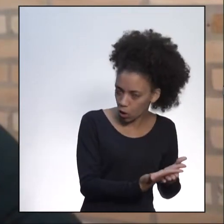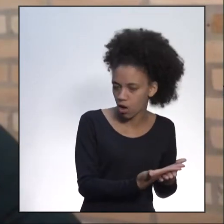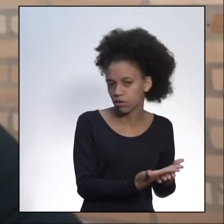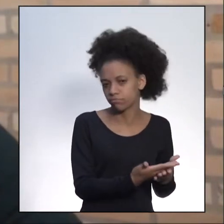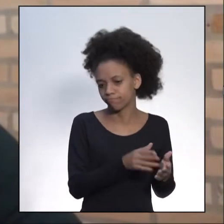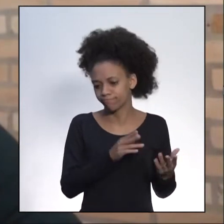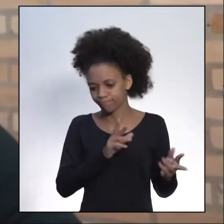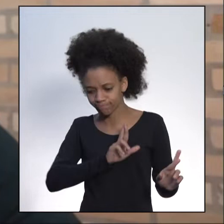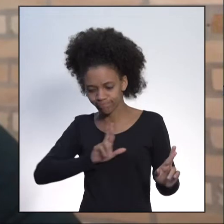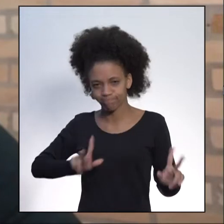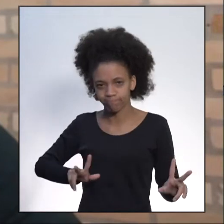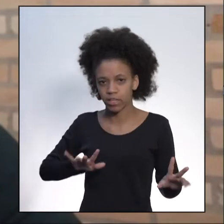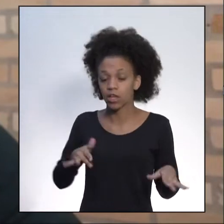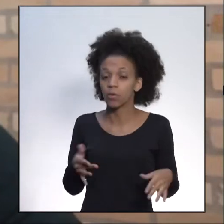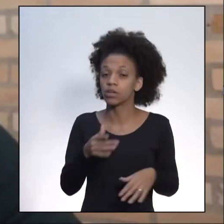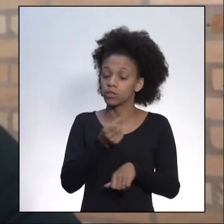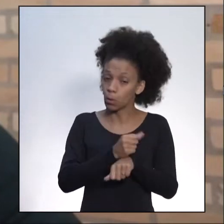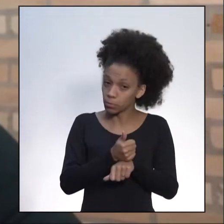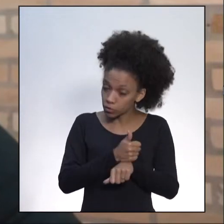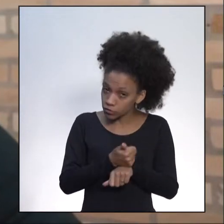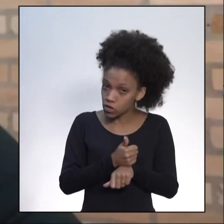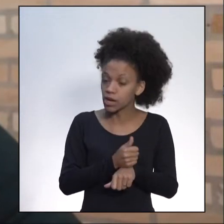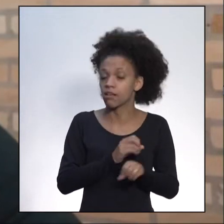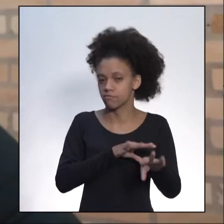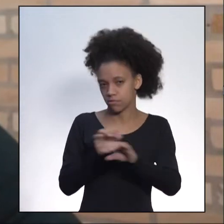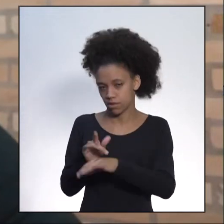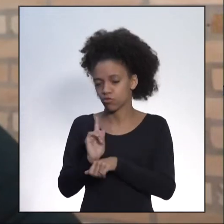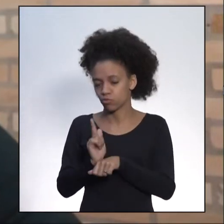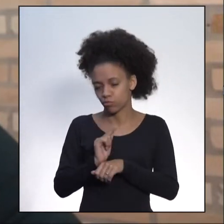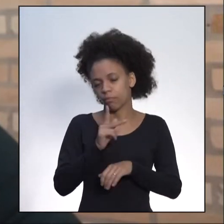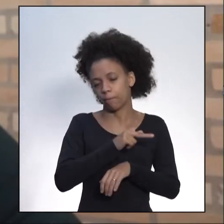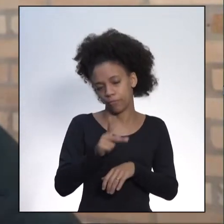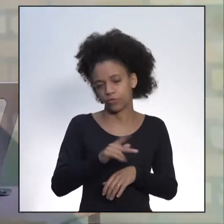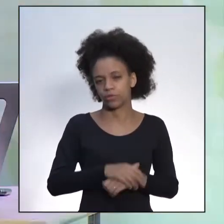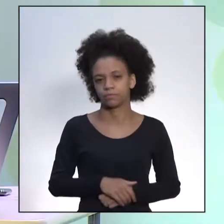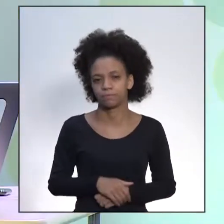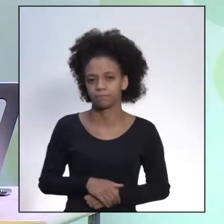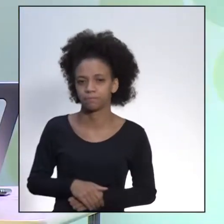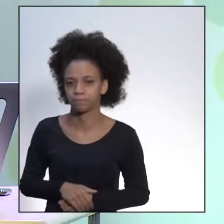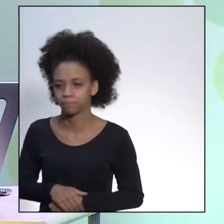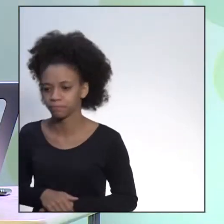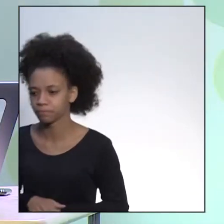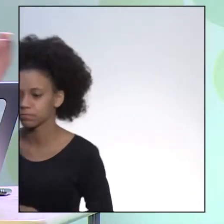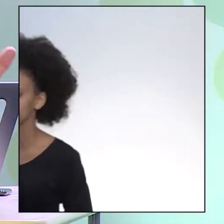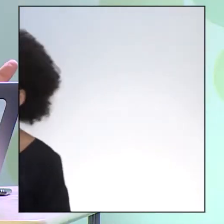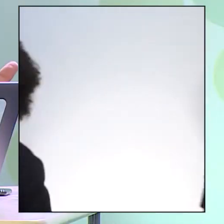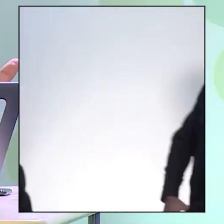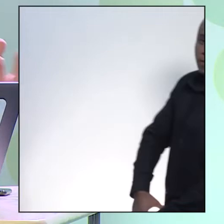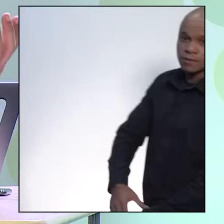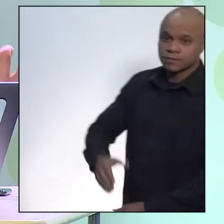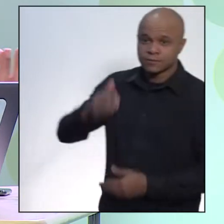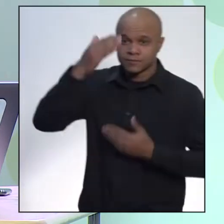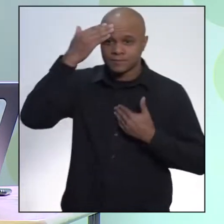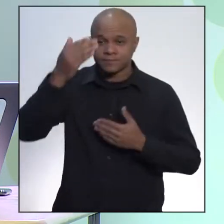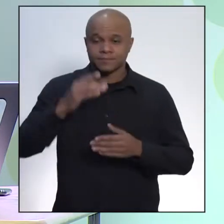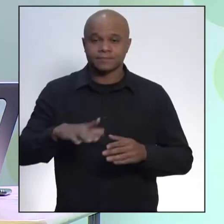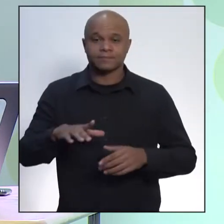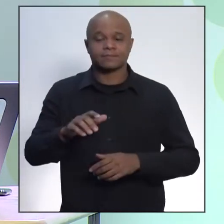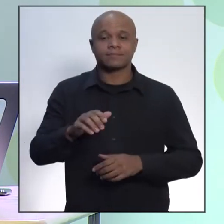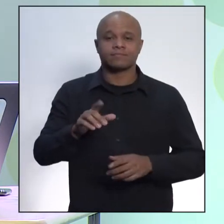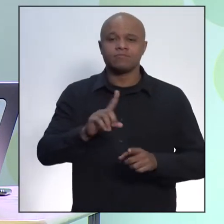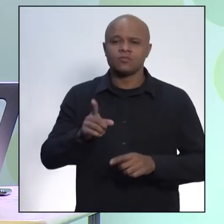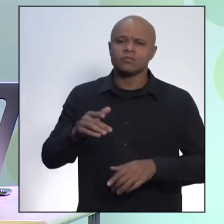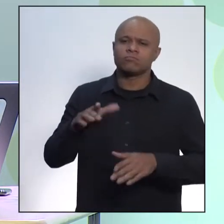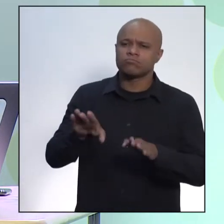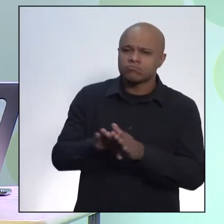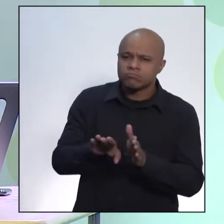e com profissionais da educação, que são os professores e os gestores. Obrigado, Adriana. A gente não só legitima o discurso da Ariana, como de todos